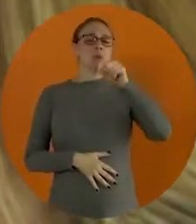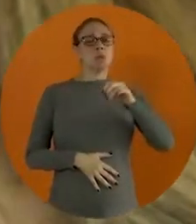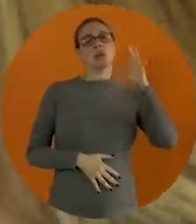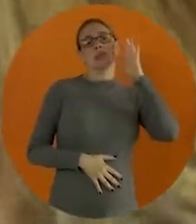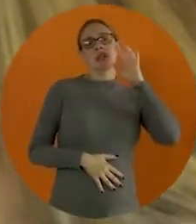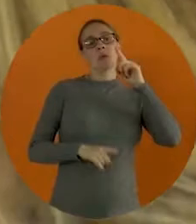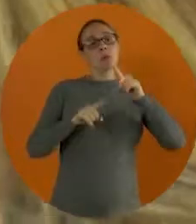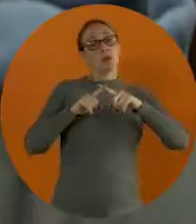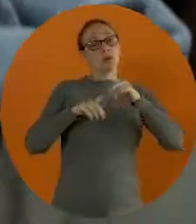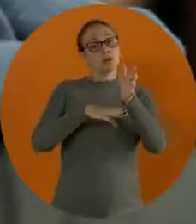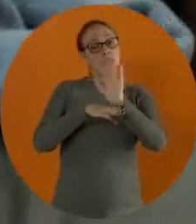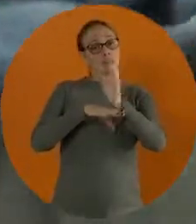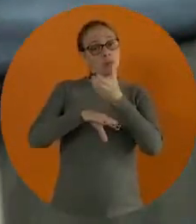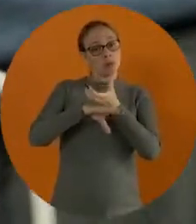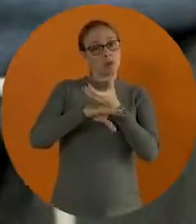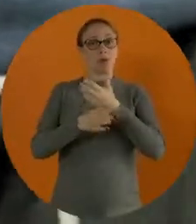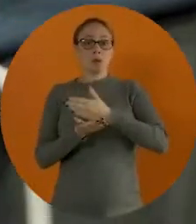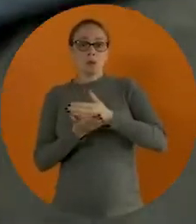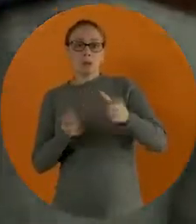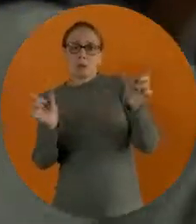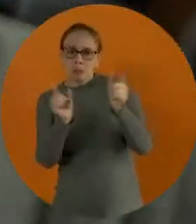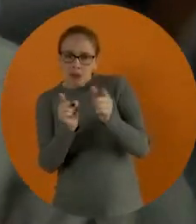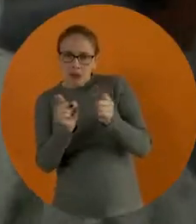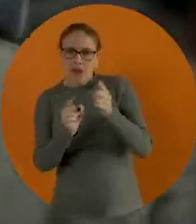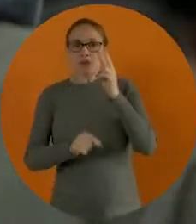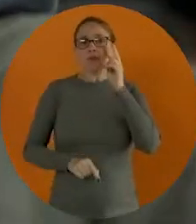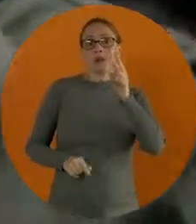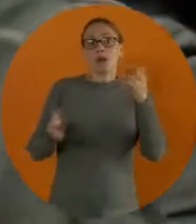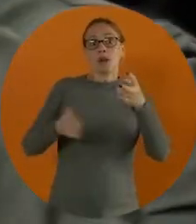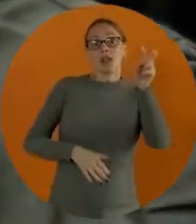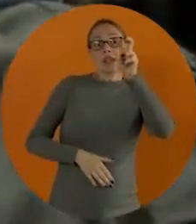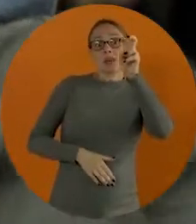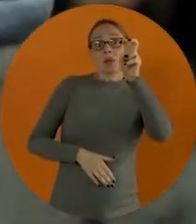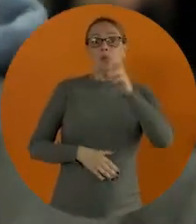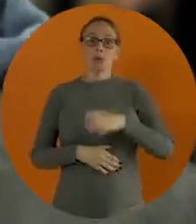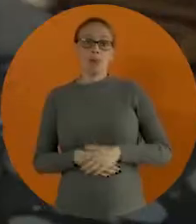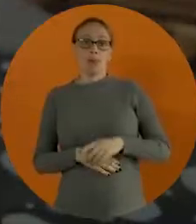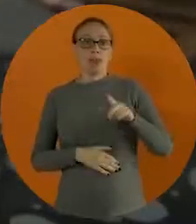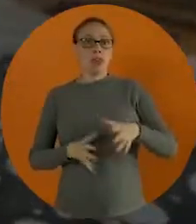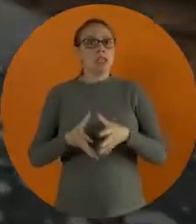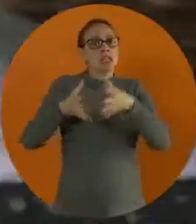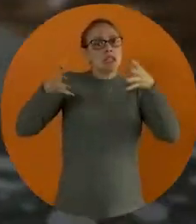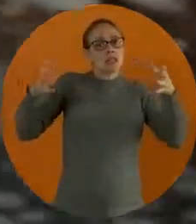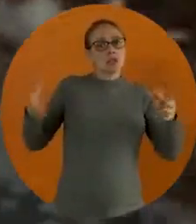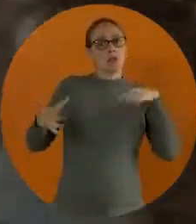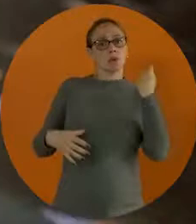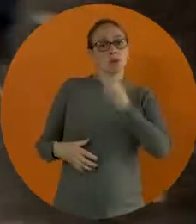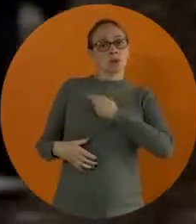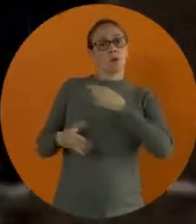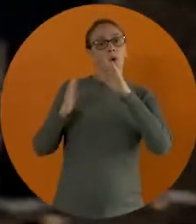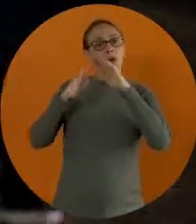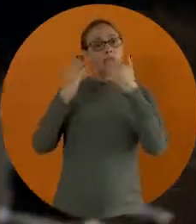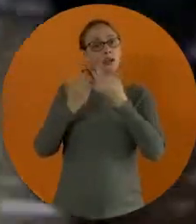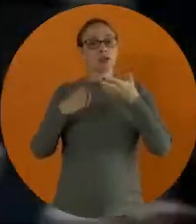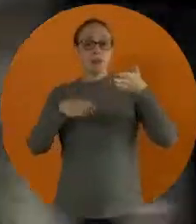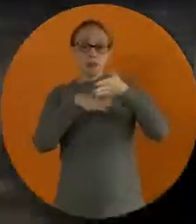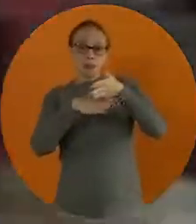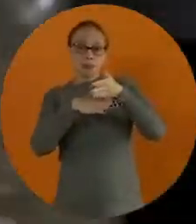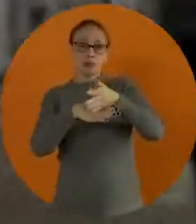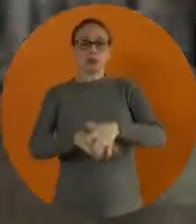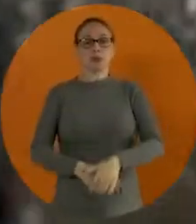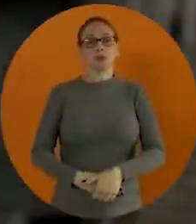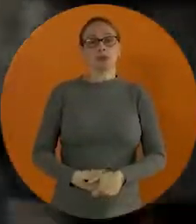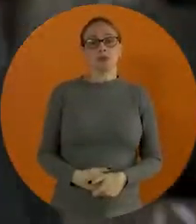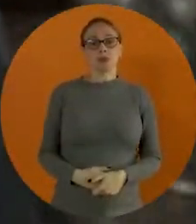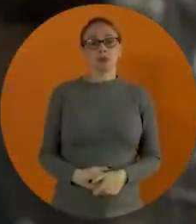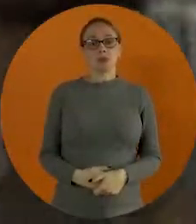que é um aprendizado, né? Muito massa, né, porque o CINECAMP começou bem pequeno e vendo agora na quinta edição essa grande repercussão,